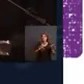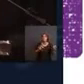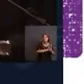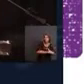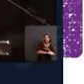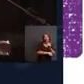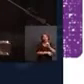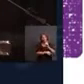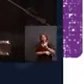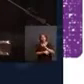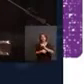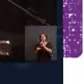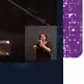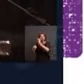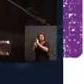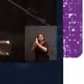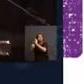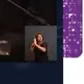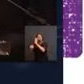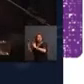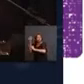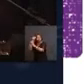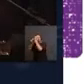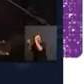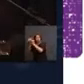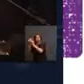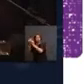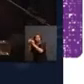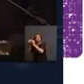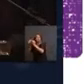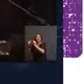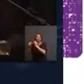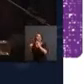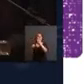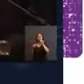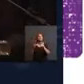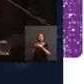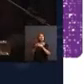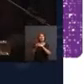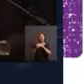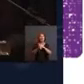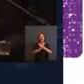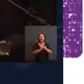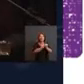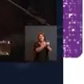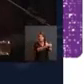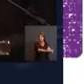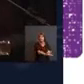né? E, finalmente, eu chego no eixo de acompanhamento.